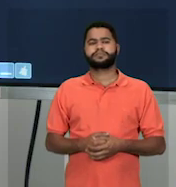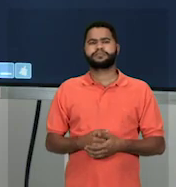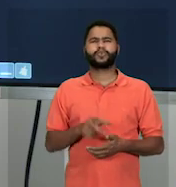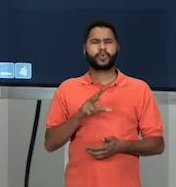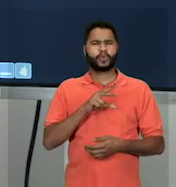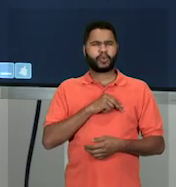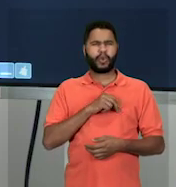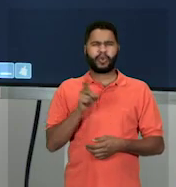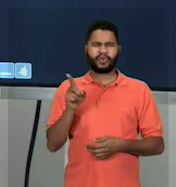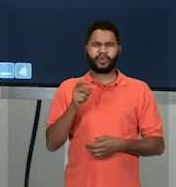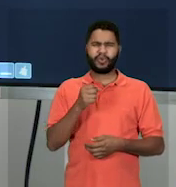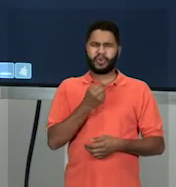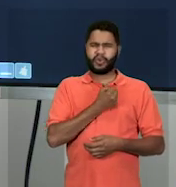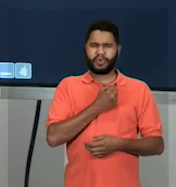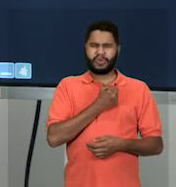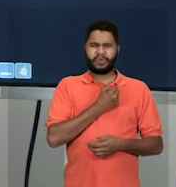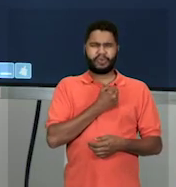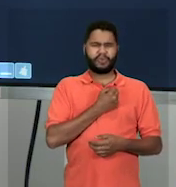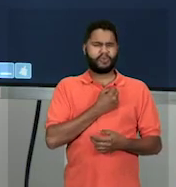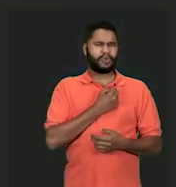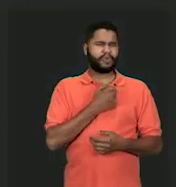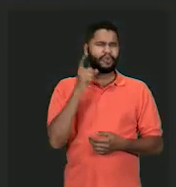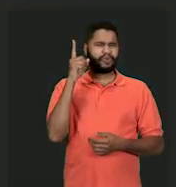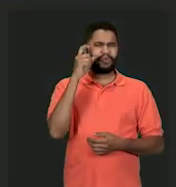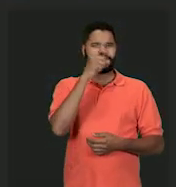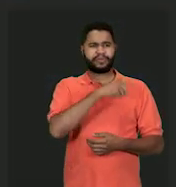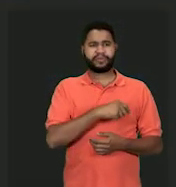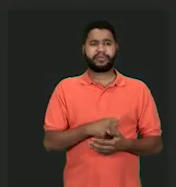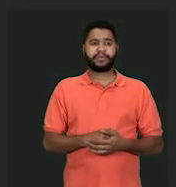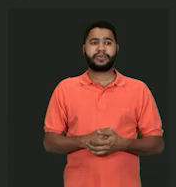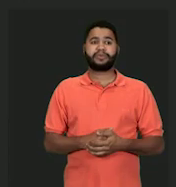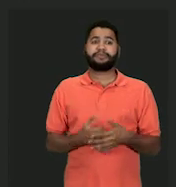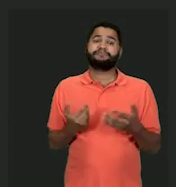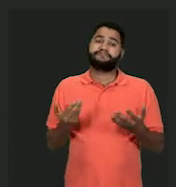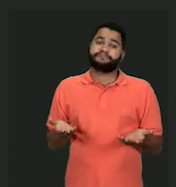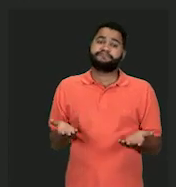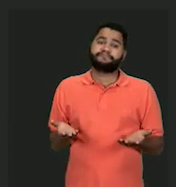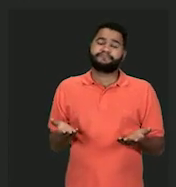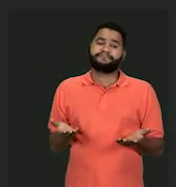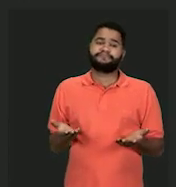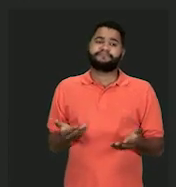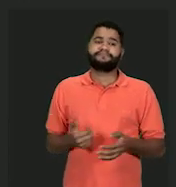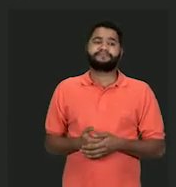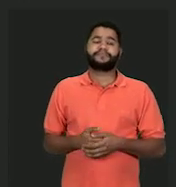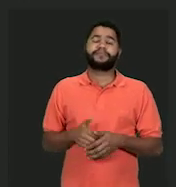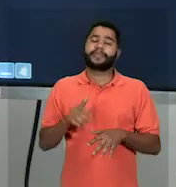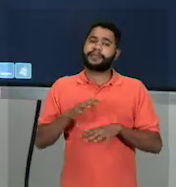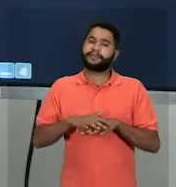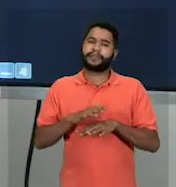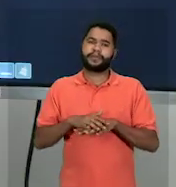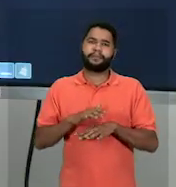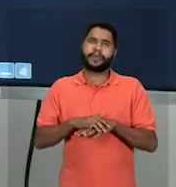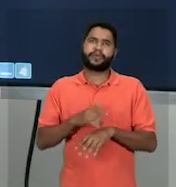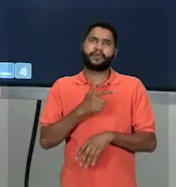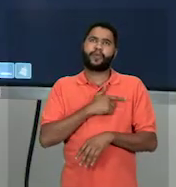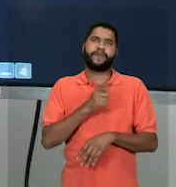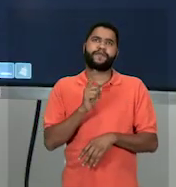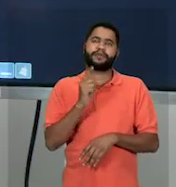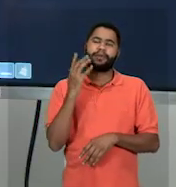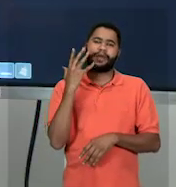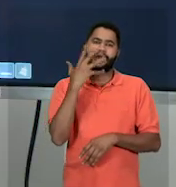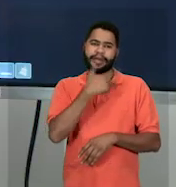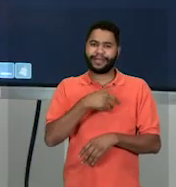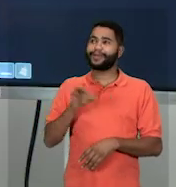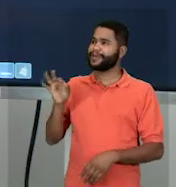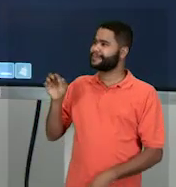Esse número é feio hein hoje aí tá pegando pesado comigo matemática não é feio matemática é